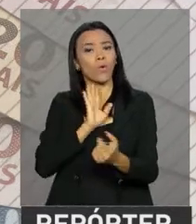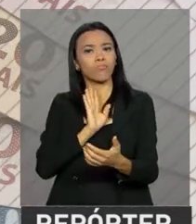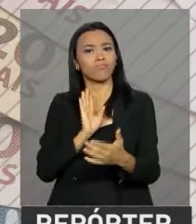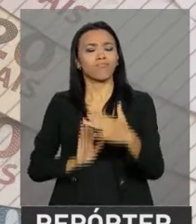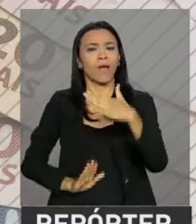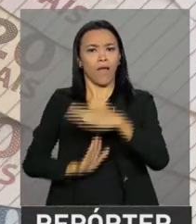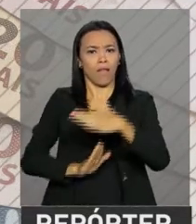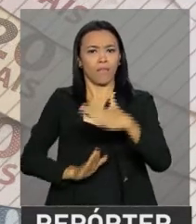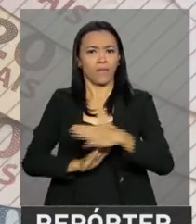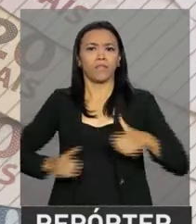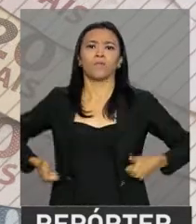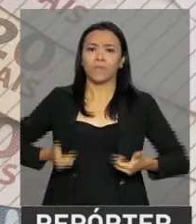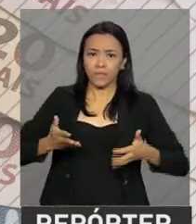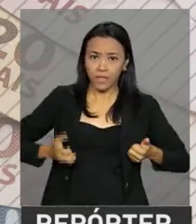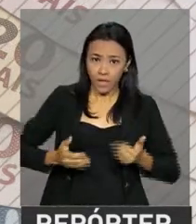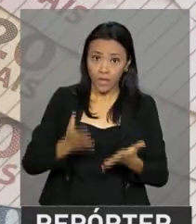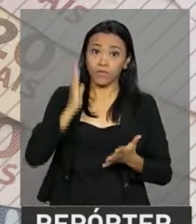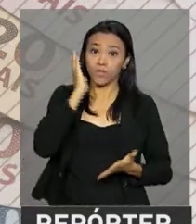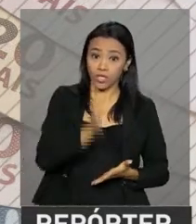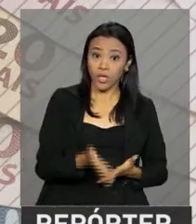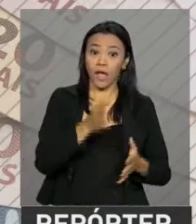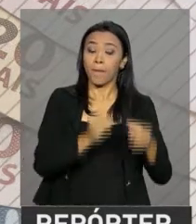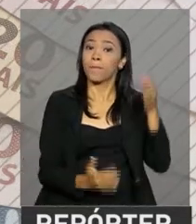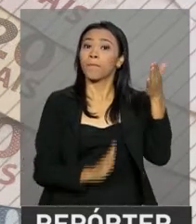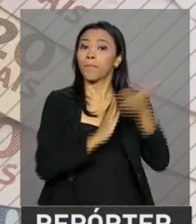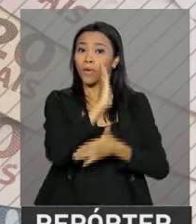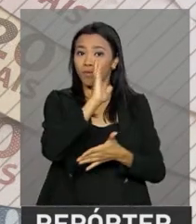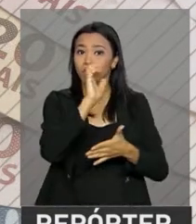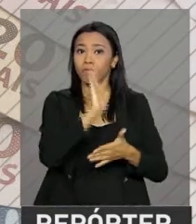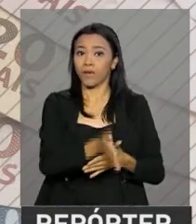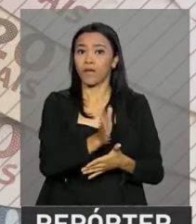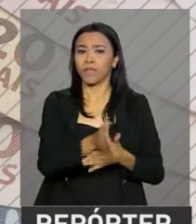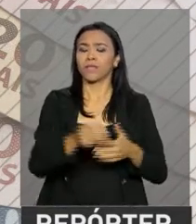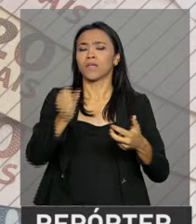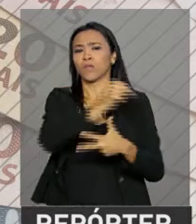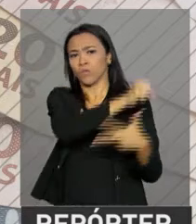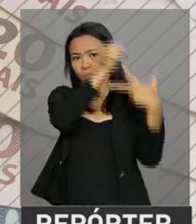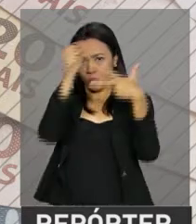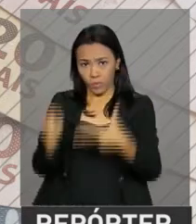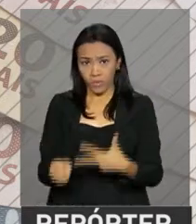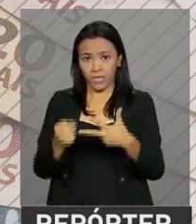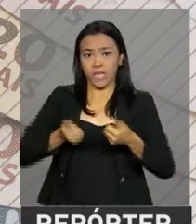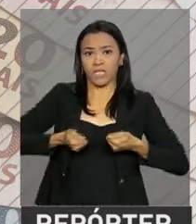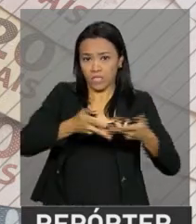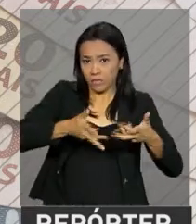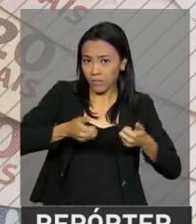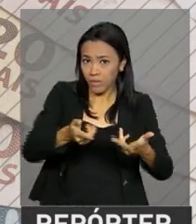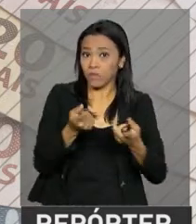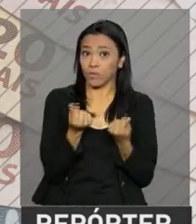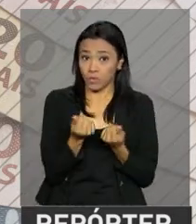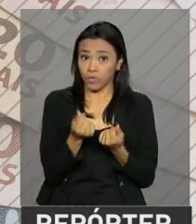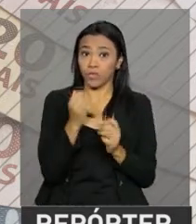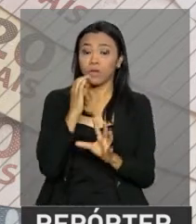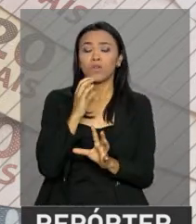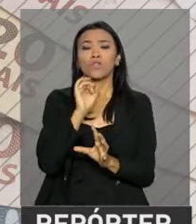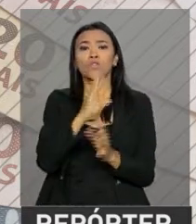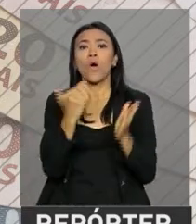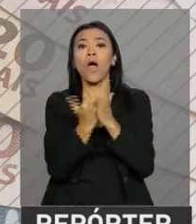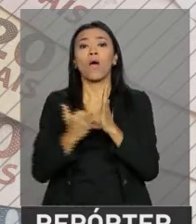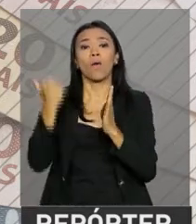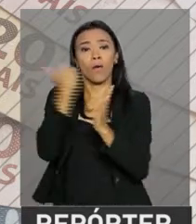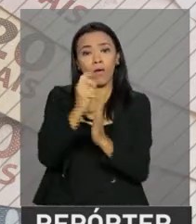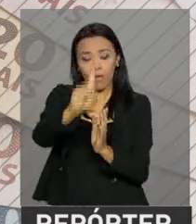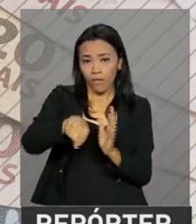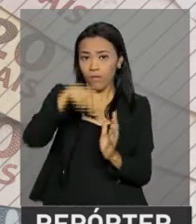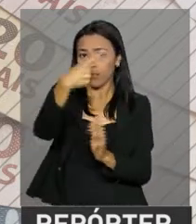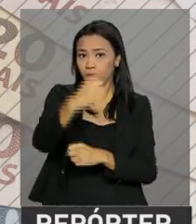relatório final aprovado na comissão mista as despesas do executivo legislativo e judiciário só poderão aumentar do ano que